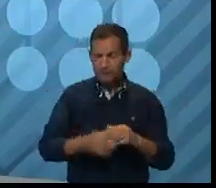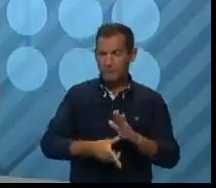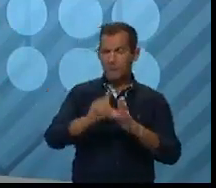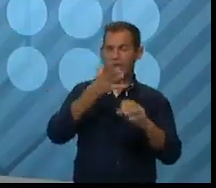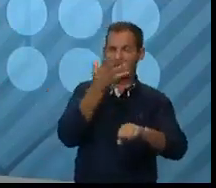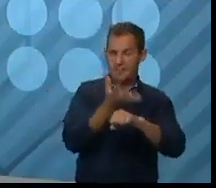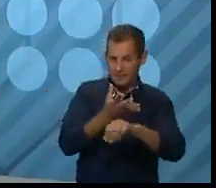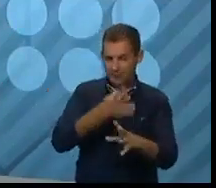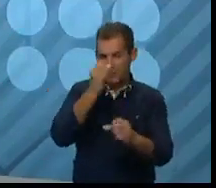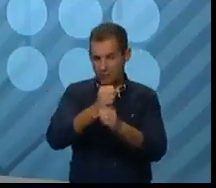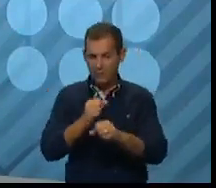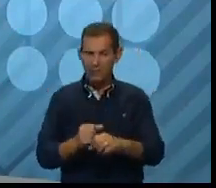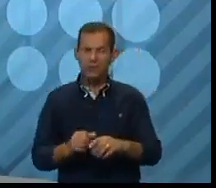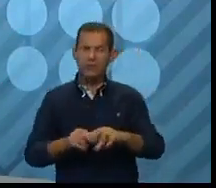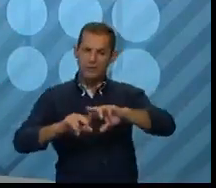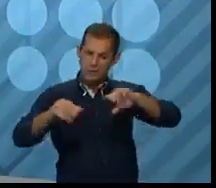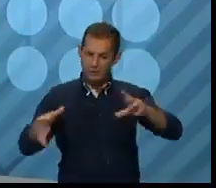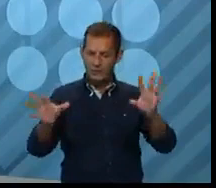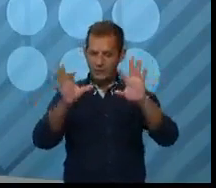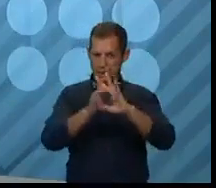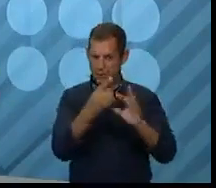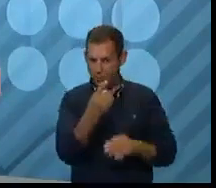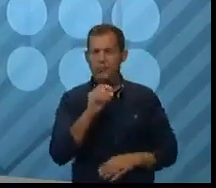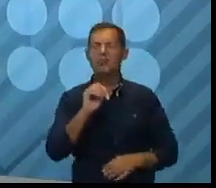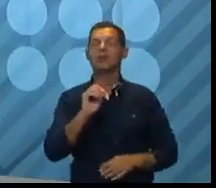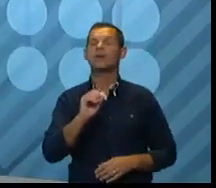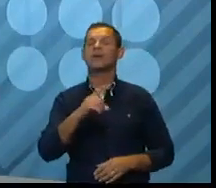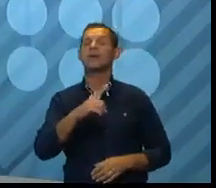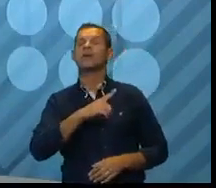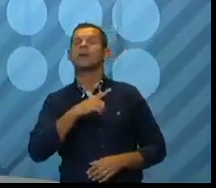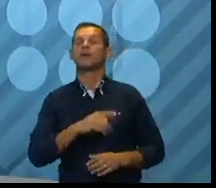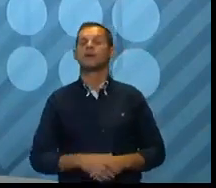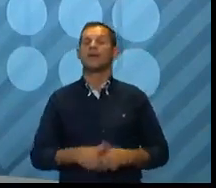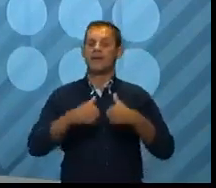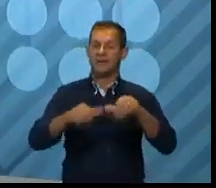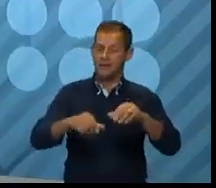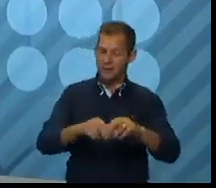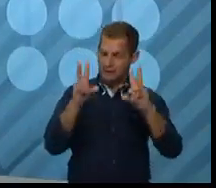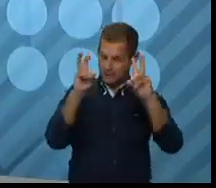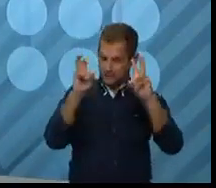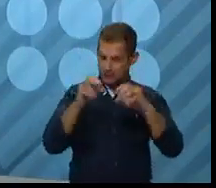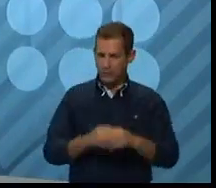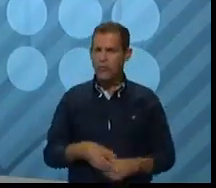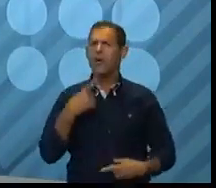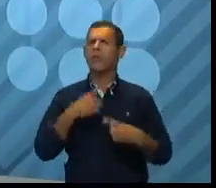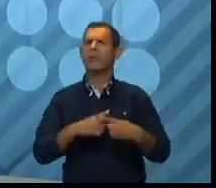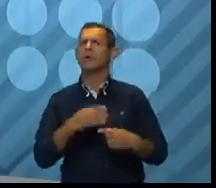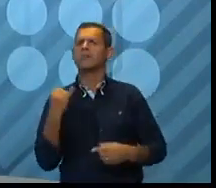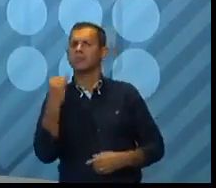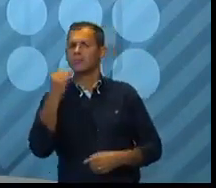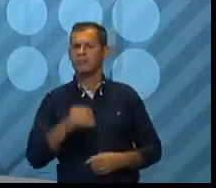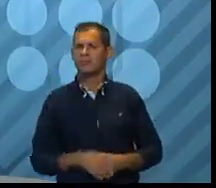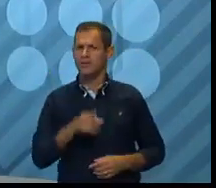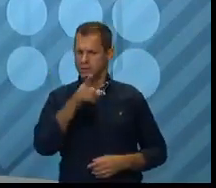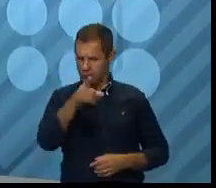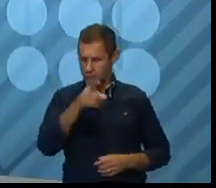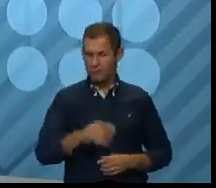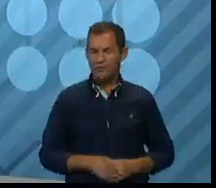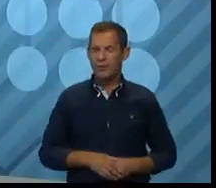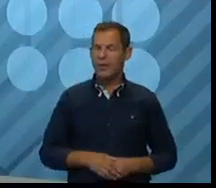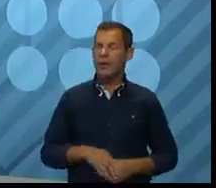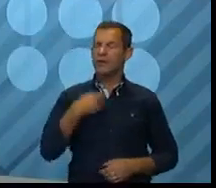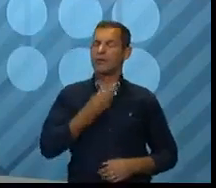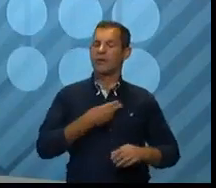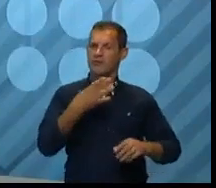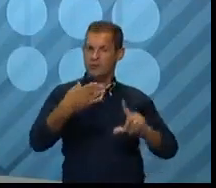da disciplina de Cálculo Diferencial e Integral 1, no que diz respeito a esse conteúdo, porque ele vai ser muito importante para você ao longo